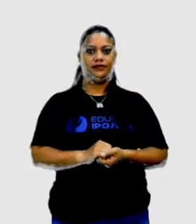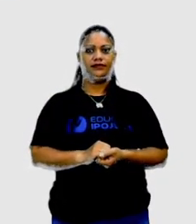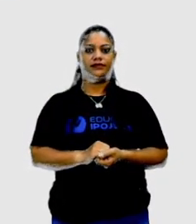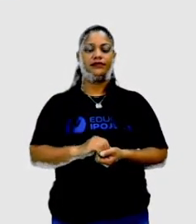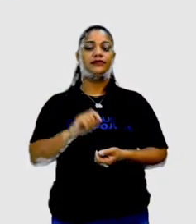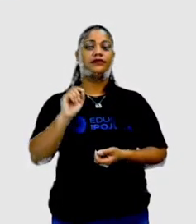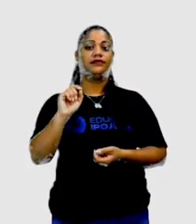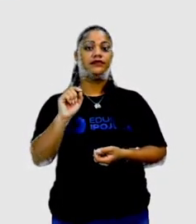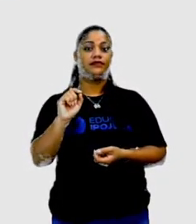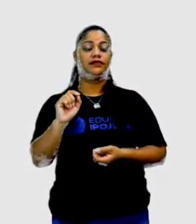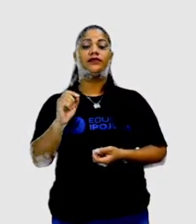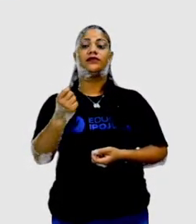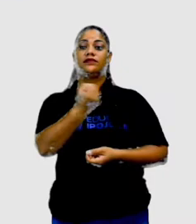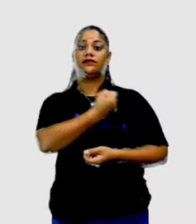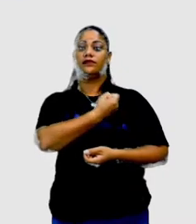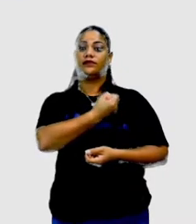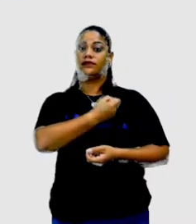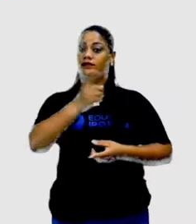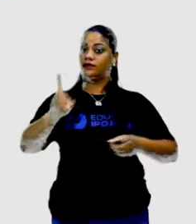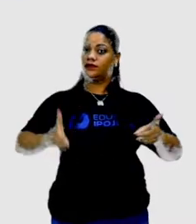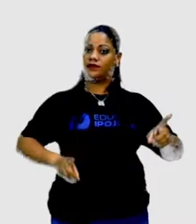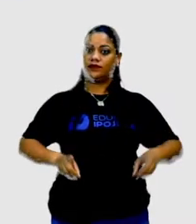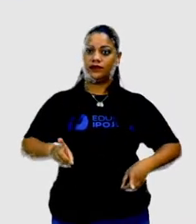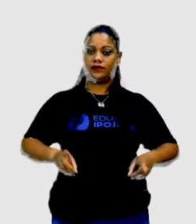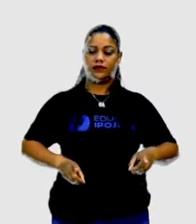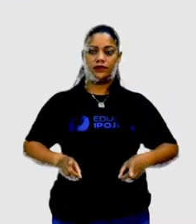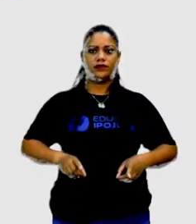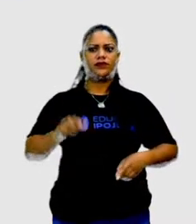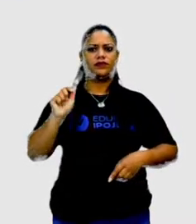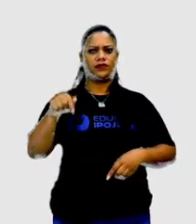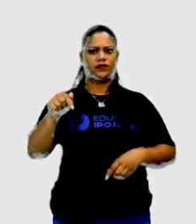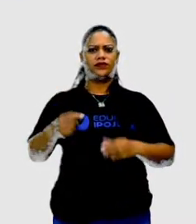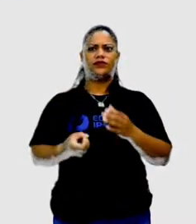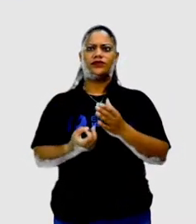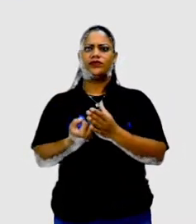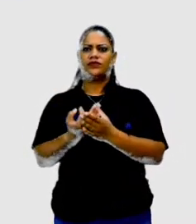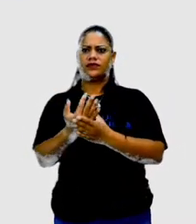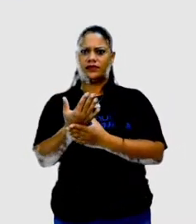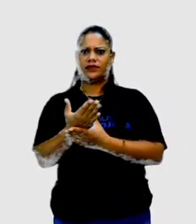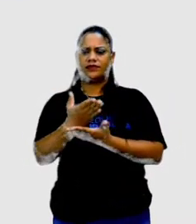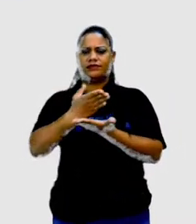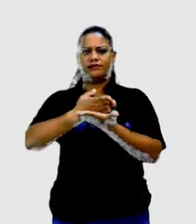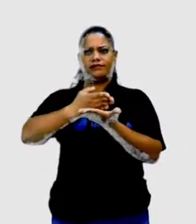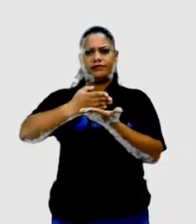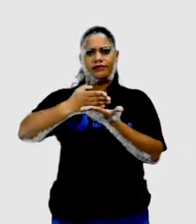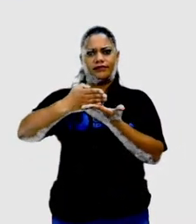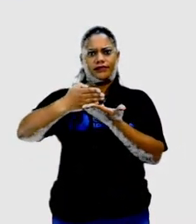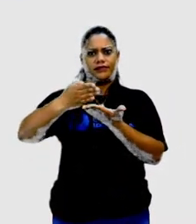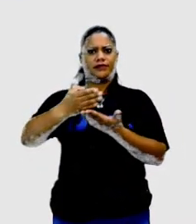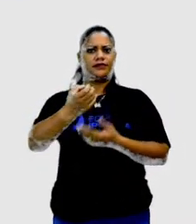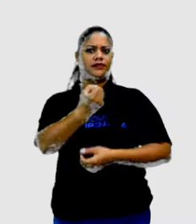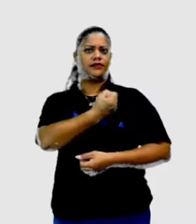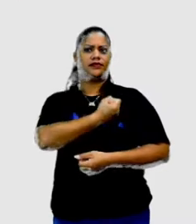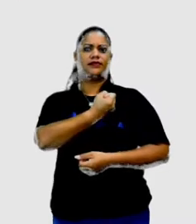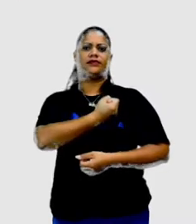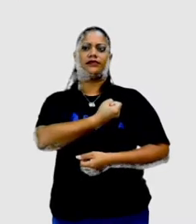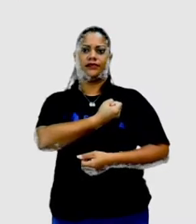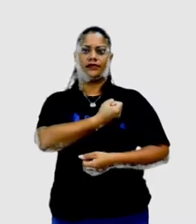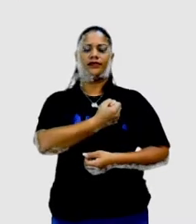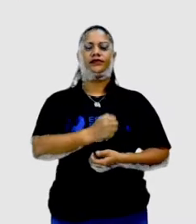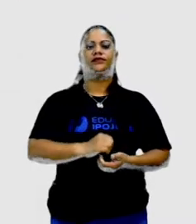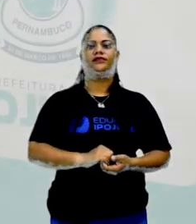de números primos. E hoje nós vamos descobrir critérios de divisibilidade por alguns números